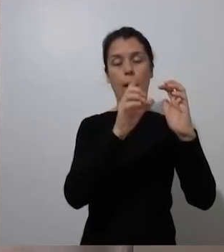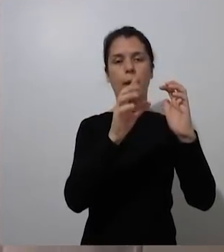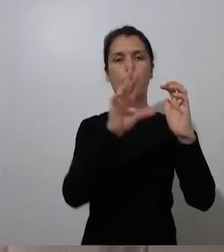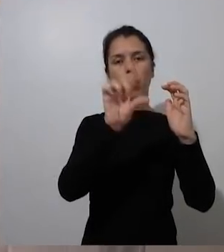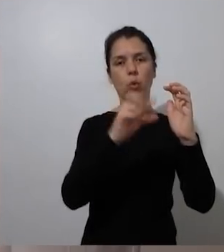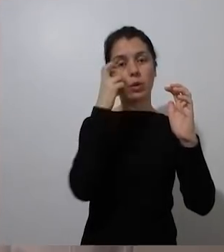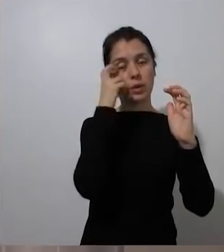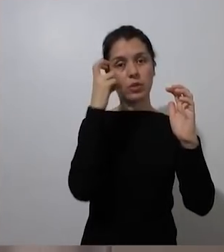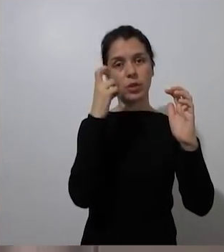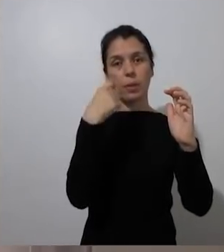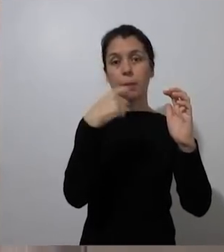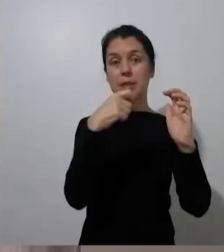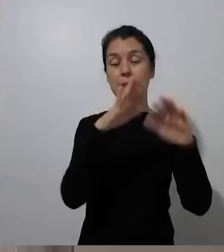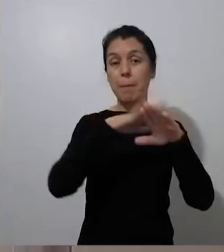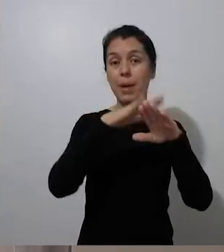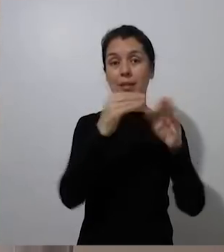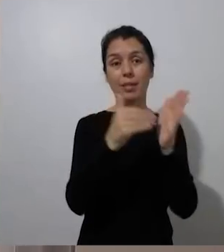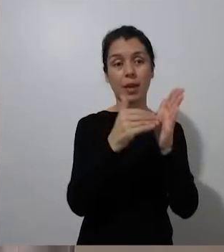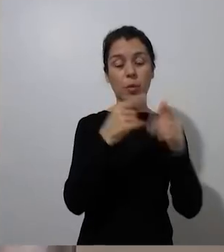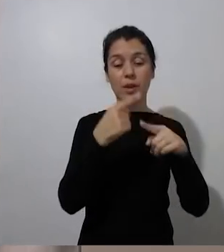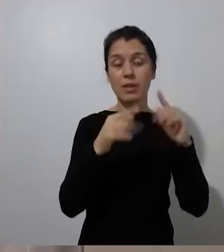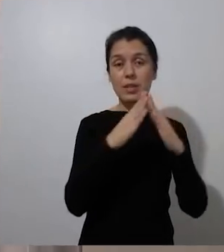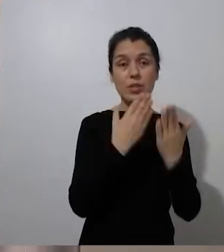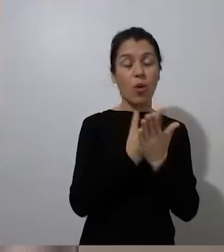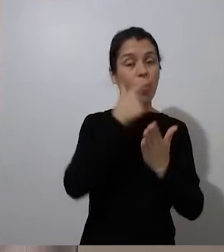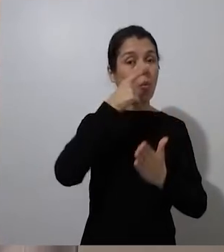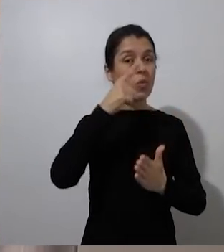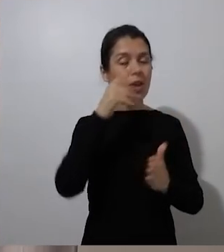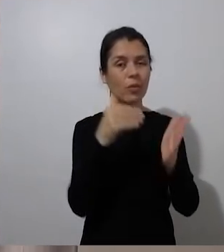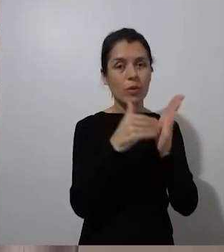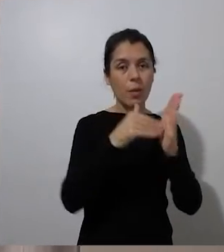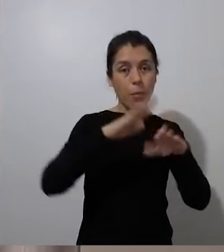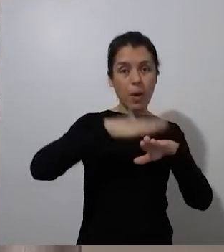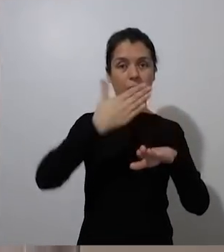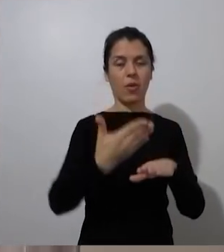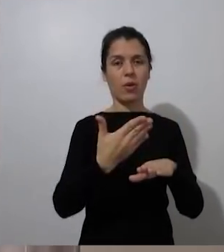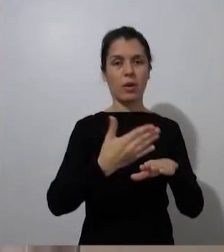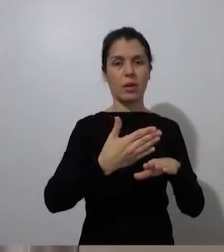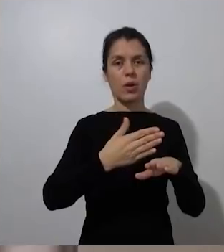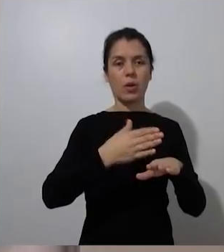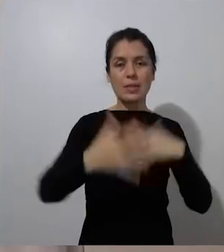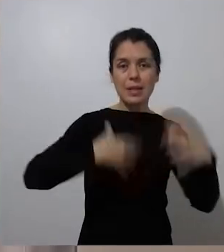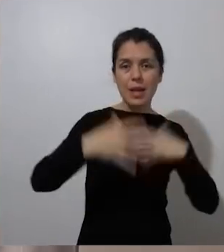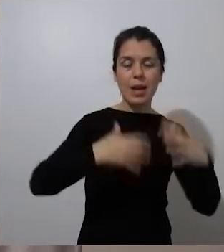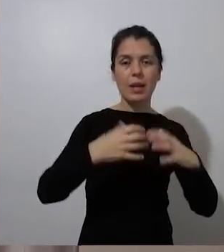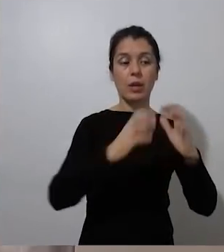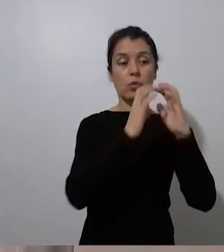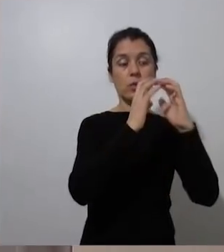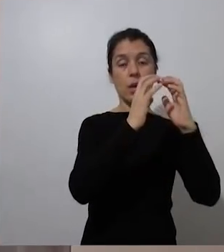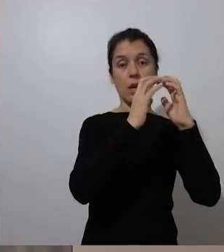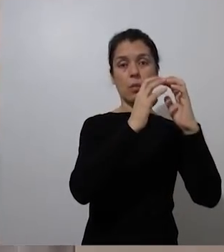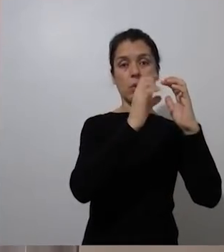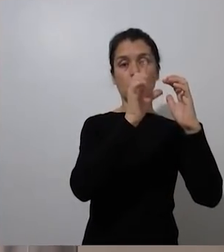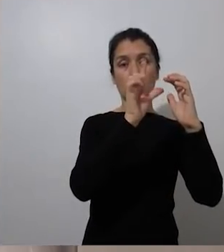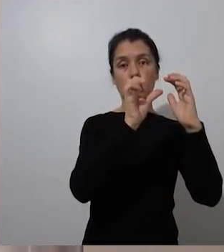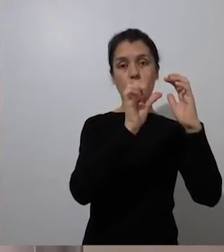menos inteligente, porém ser lento precisa de mais tempo, e às vezes a escola não te propicia esse tempo suficiente, e aí então te acelera, e aí o teu cérebro